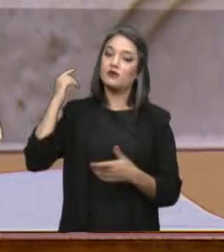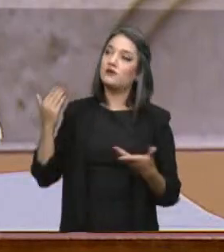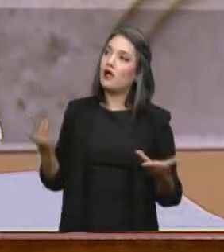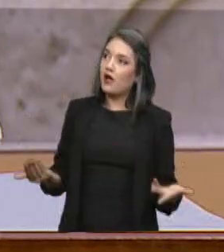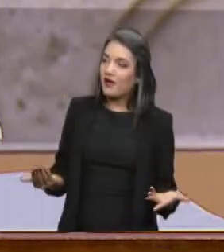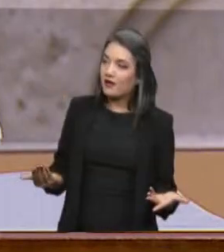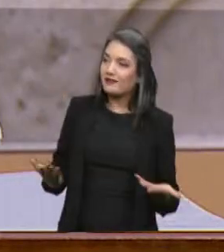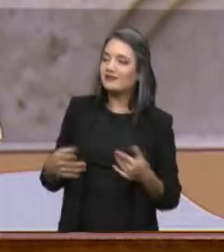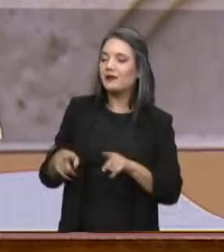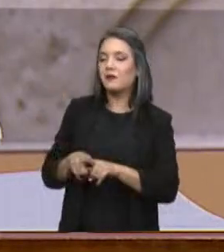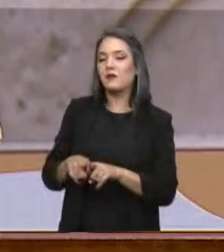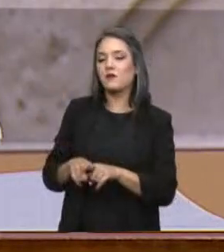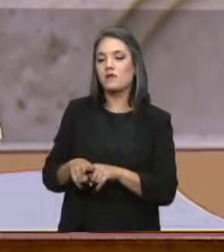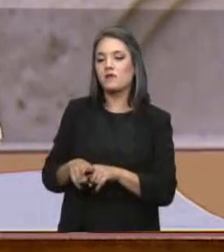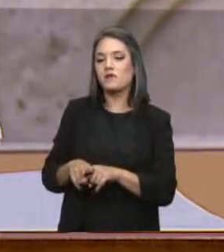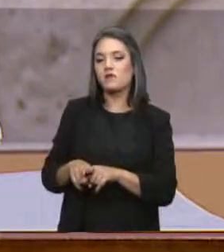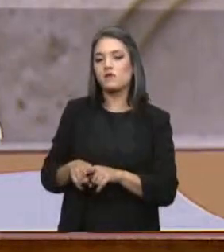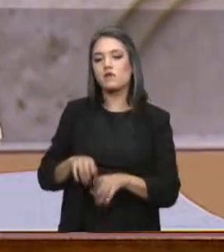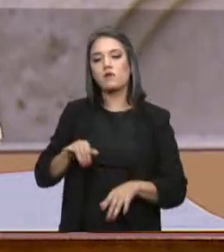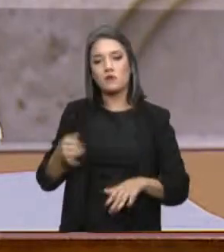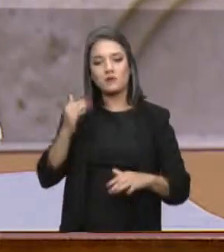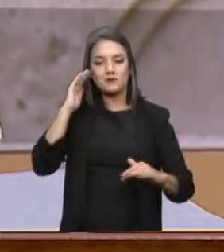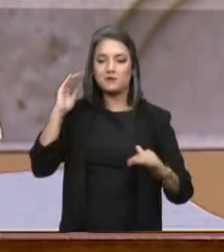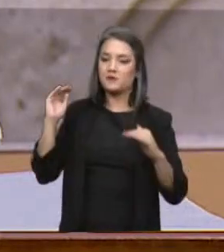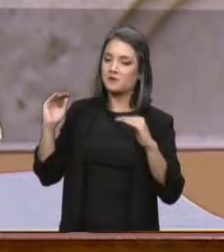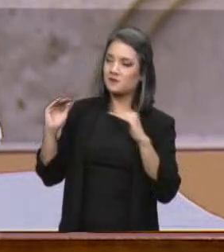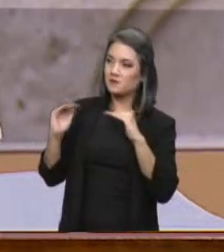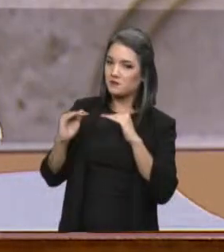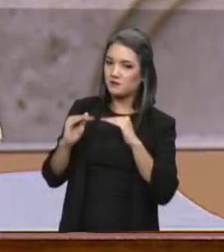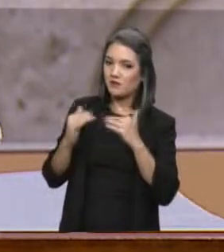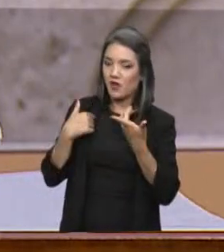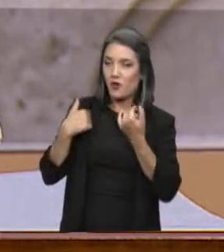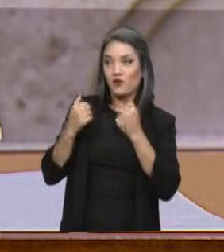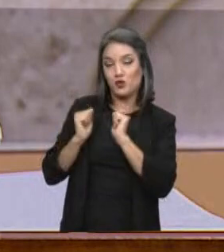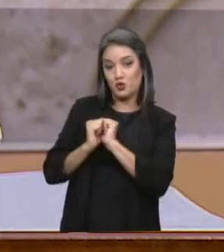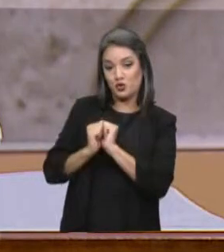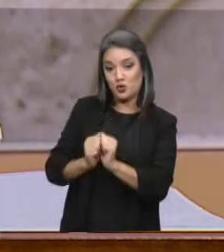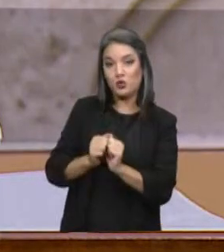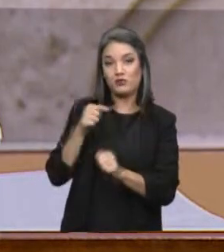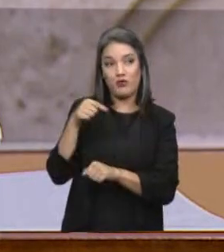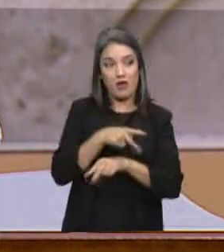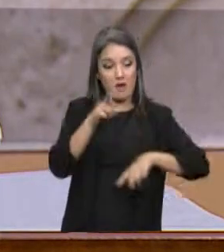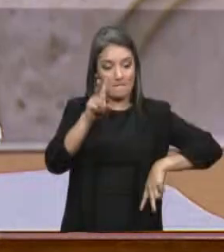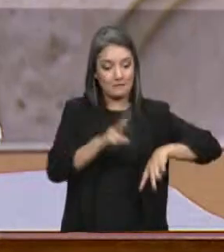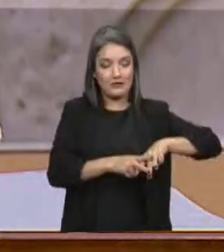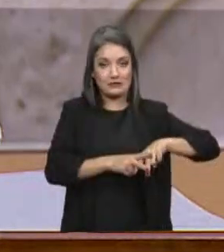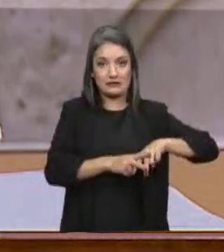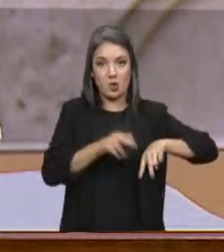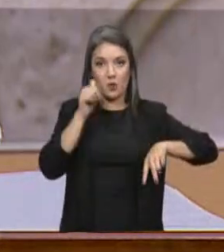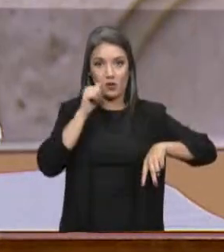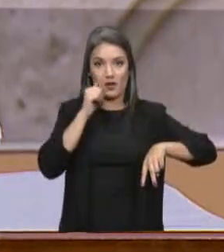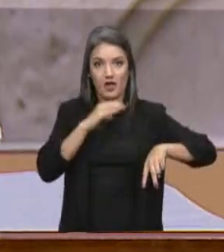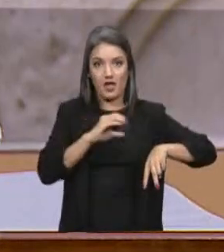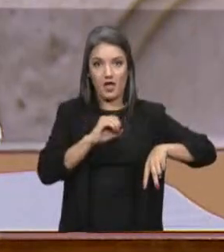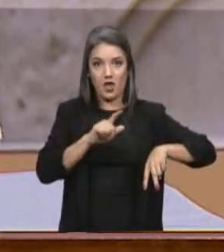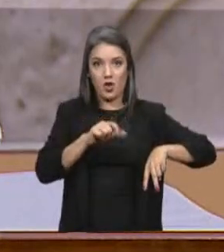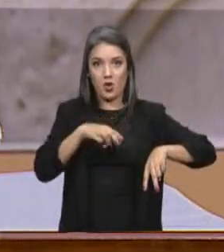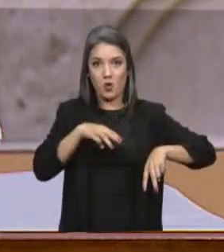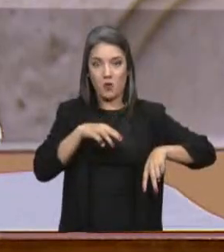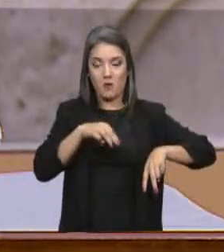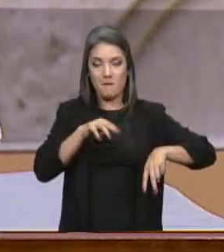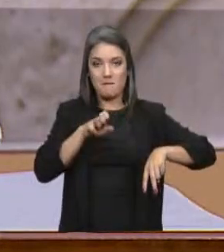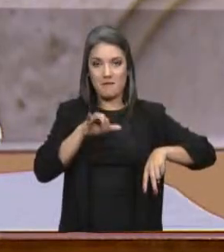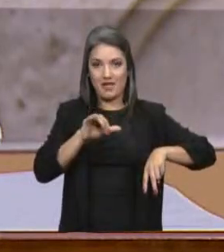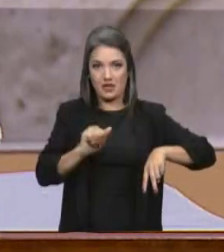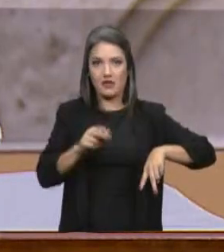eu tive ocasião e ainda de acompanhar nessa ida com meia onde de fato pode